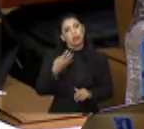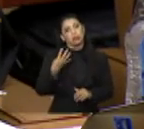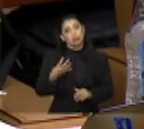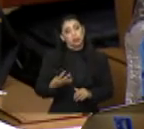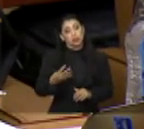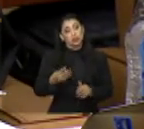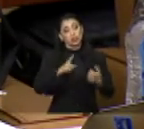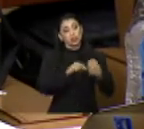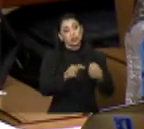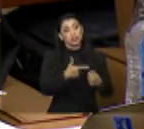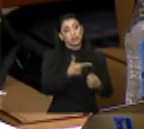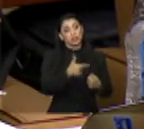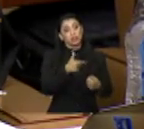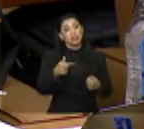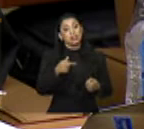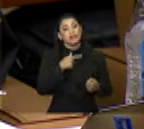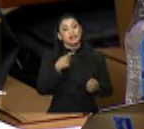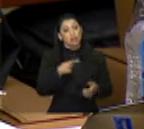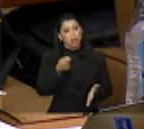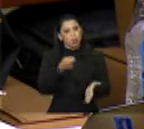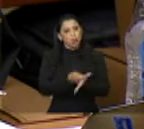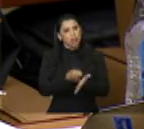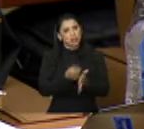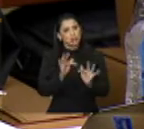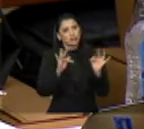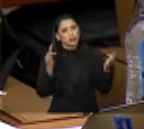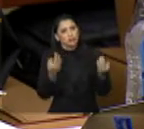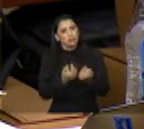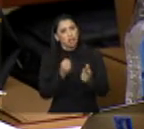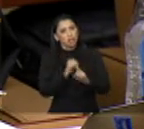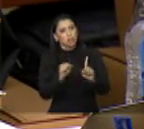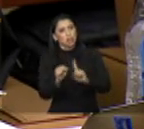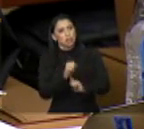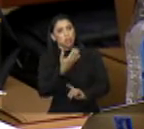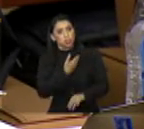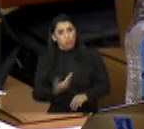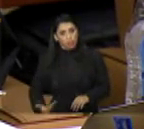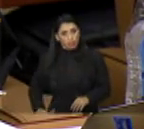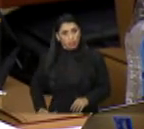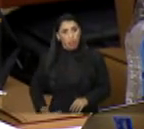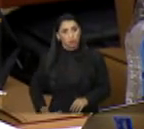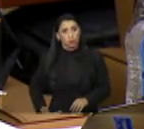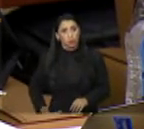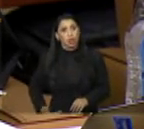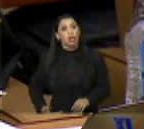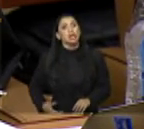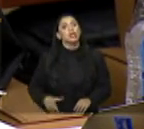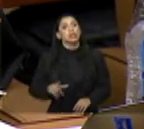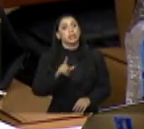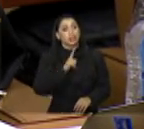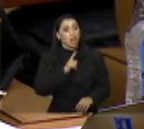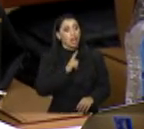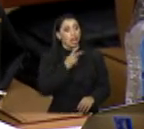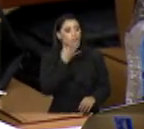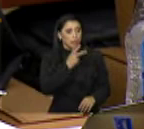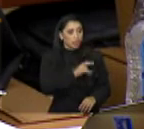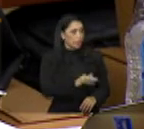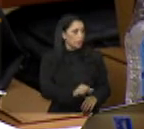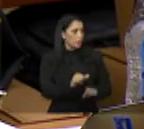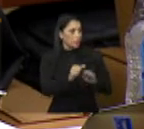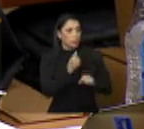diz que é dever da família da sociedade e do Estado assegurar a criança ao adolescente e ao jovem